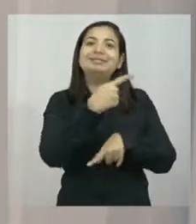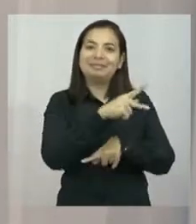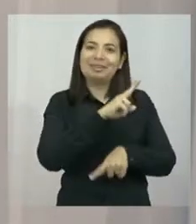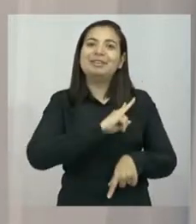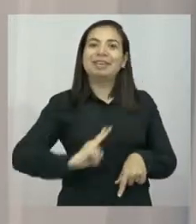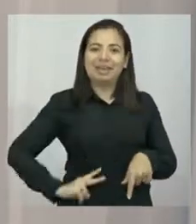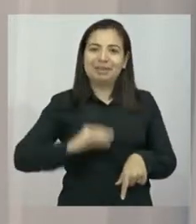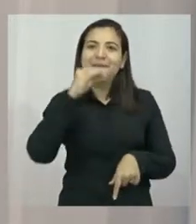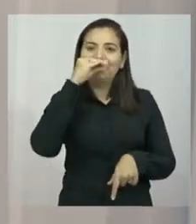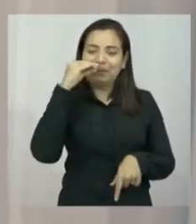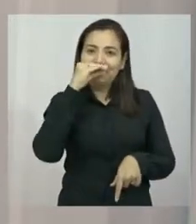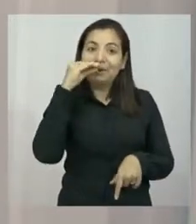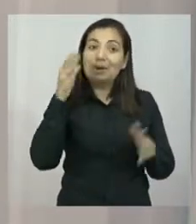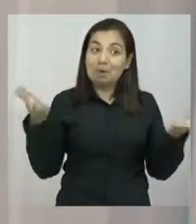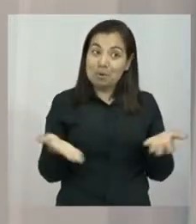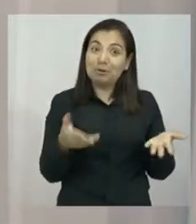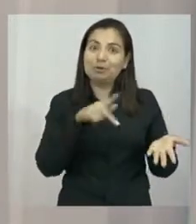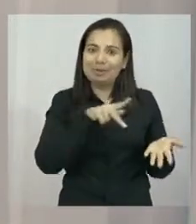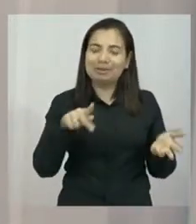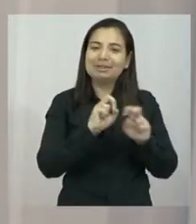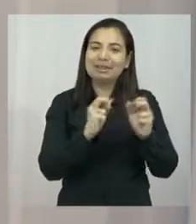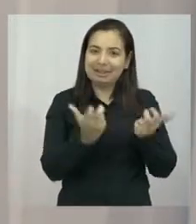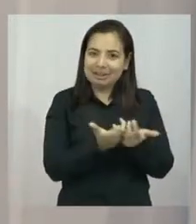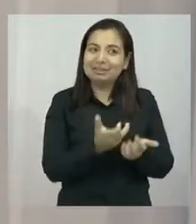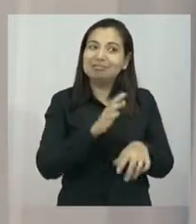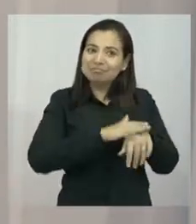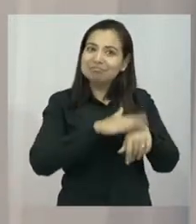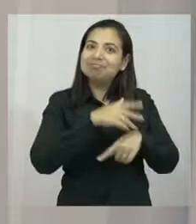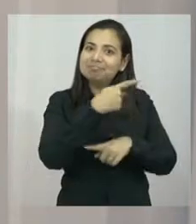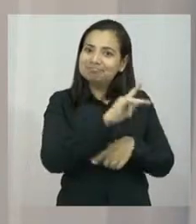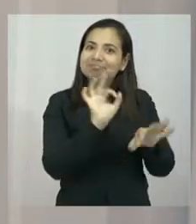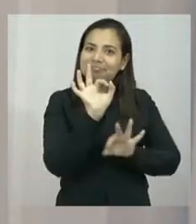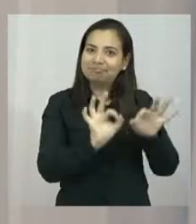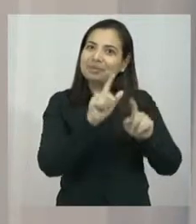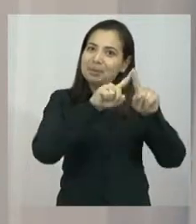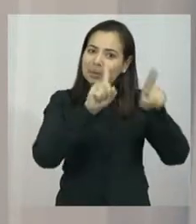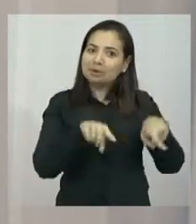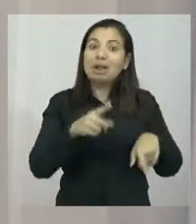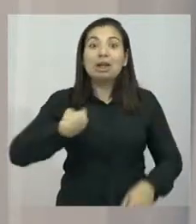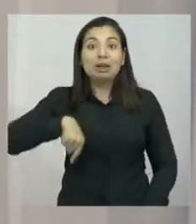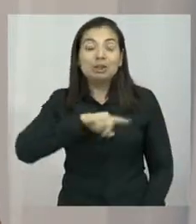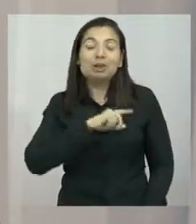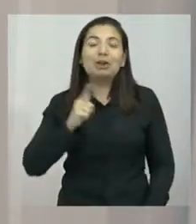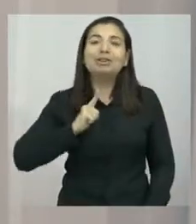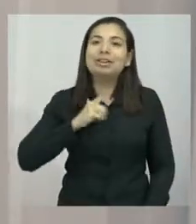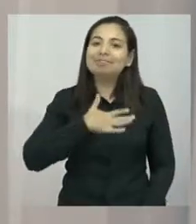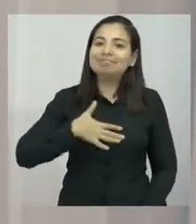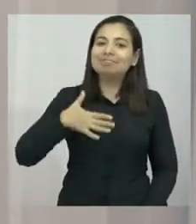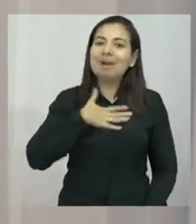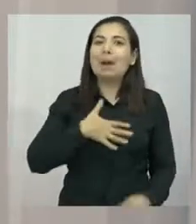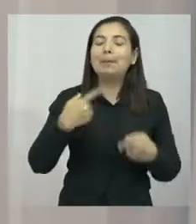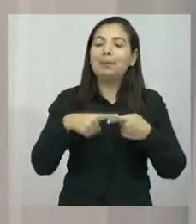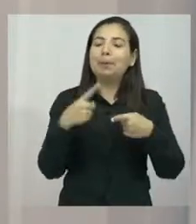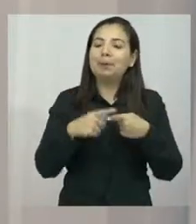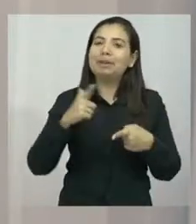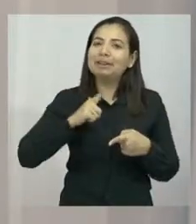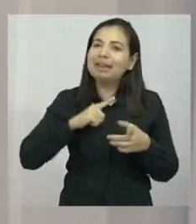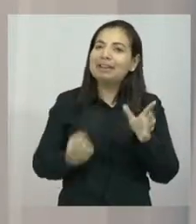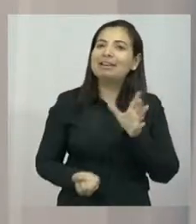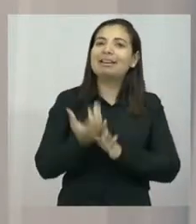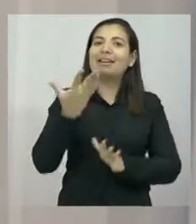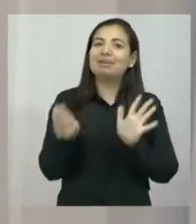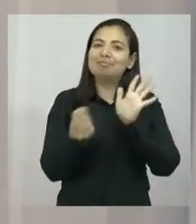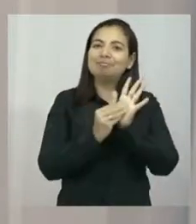atualmente presidente da Câmara. Hoje nós estamos gratos também porque nós estamos hoje participando, podendo expandir e